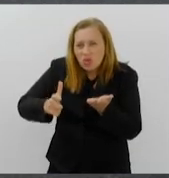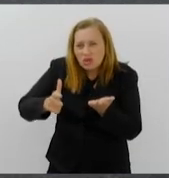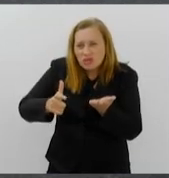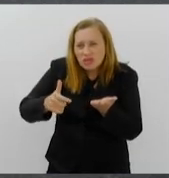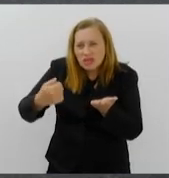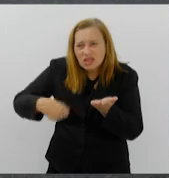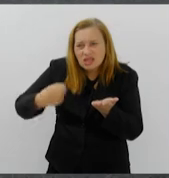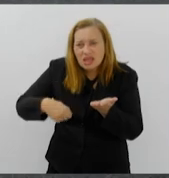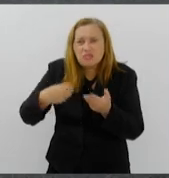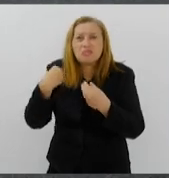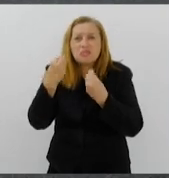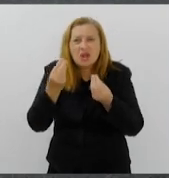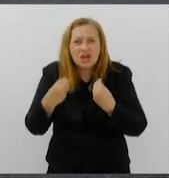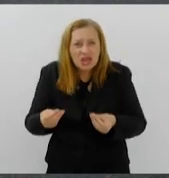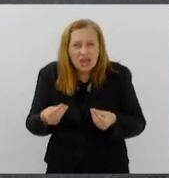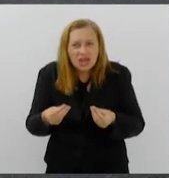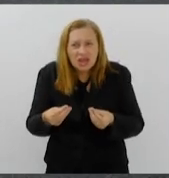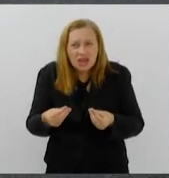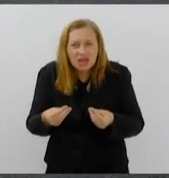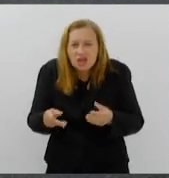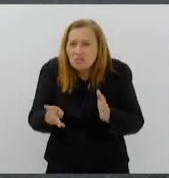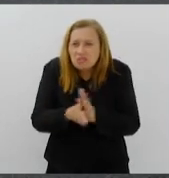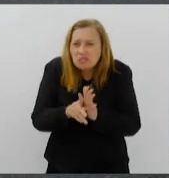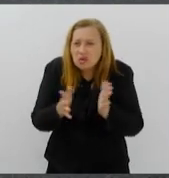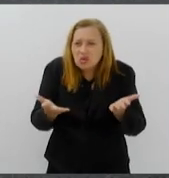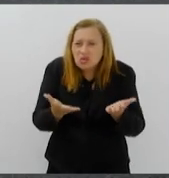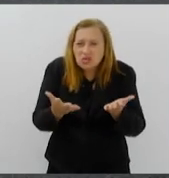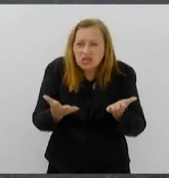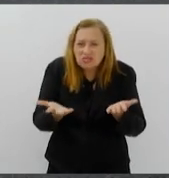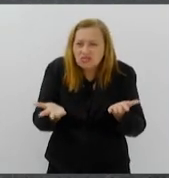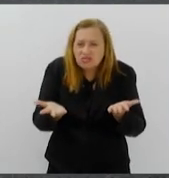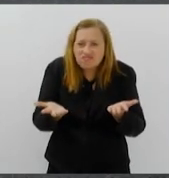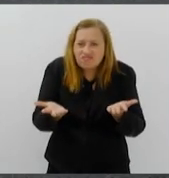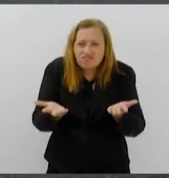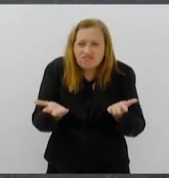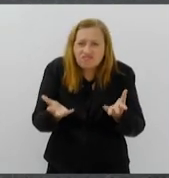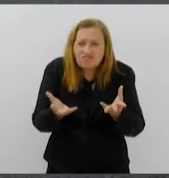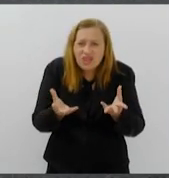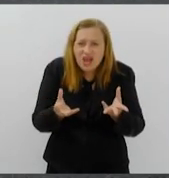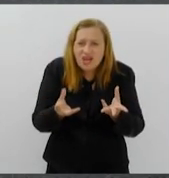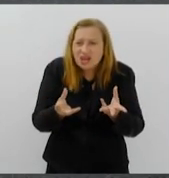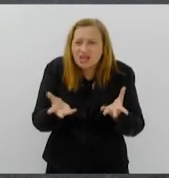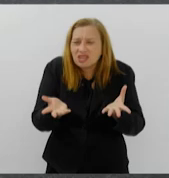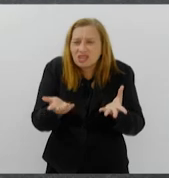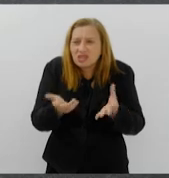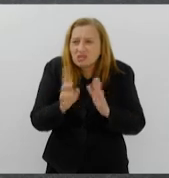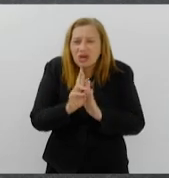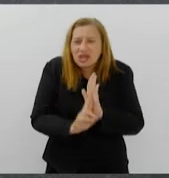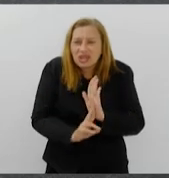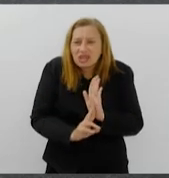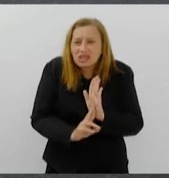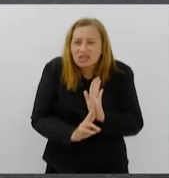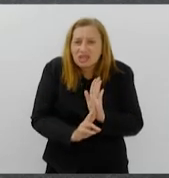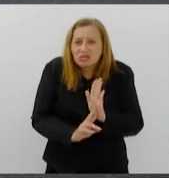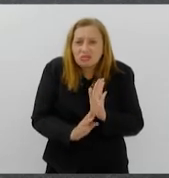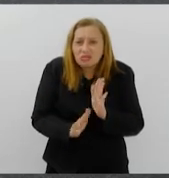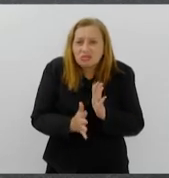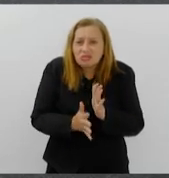concreto para quê? É um projeto que está absolutamente com uma redação